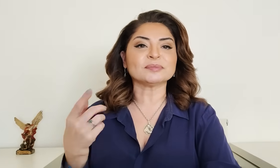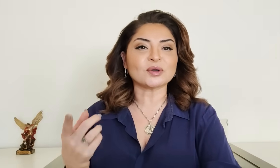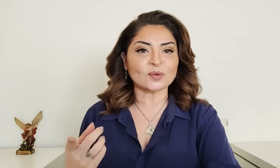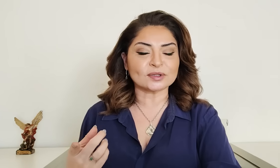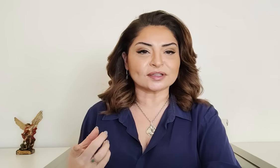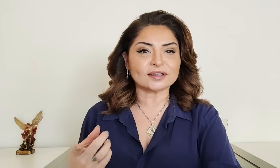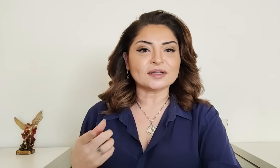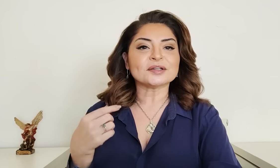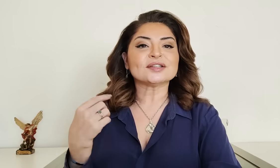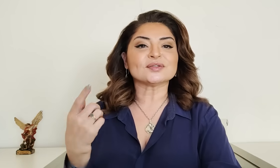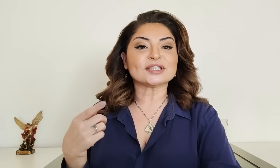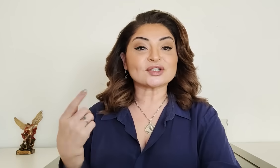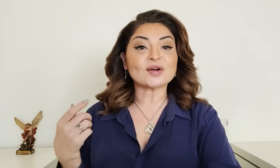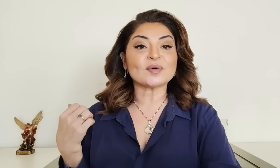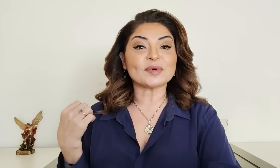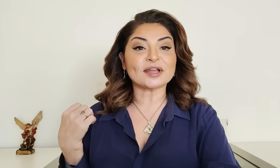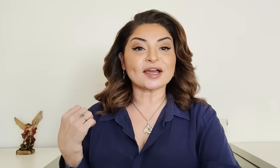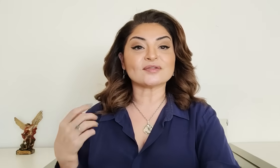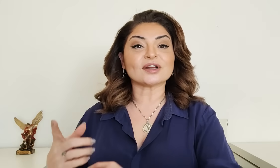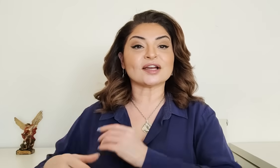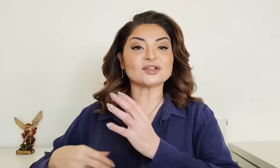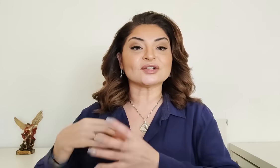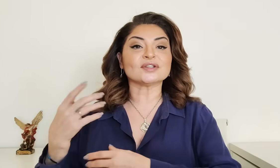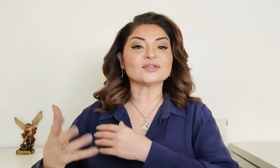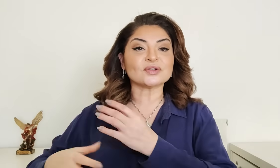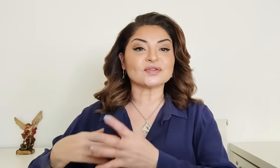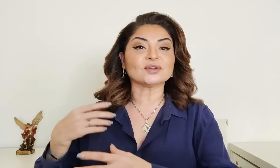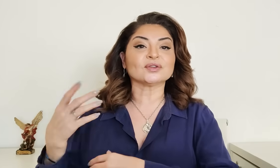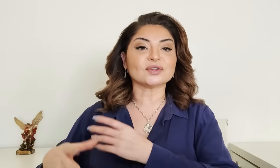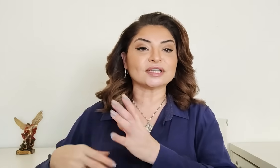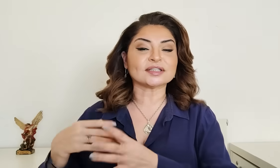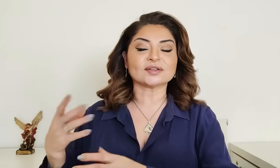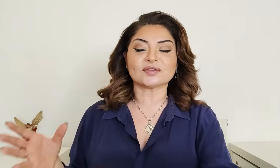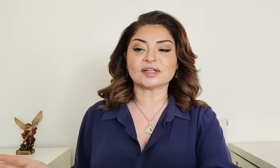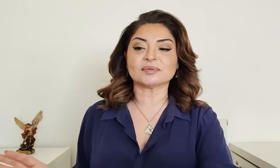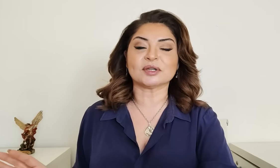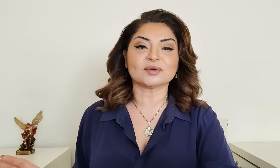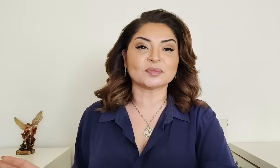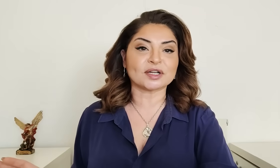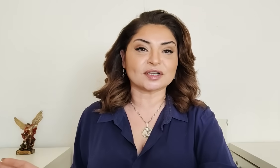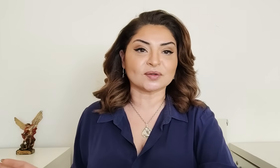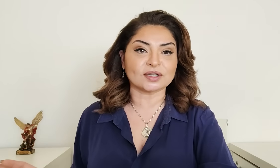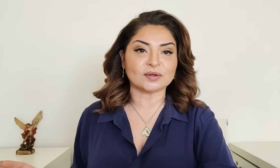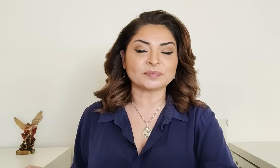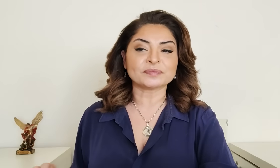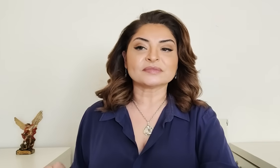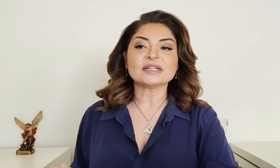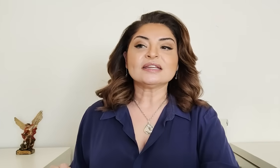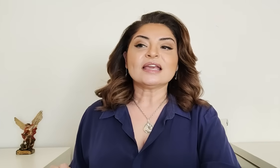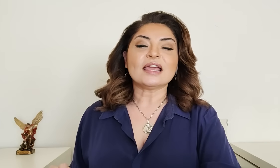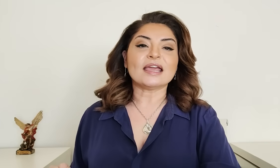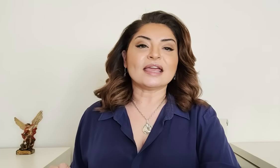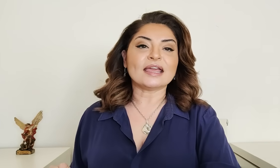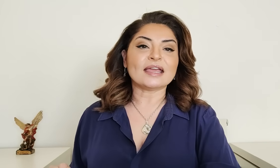época, aliás, me conta se vocês já acompanhavam narrativas e foi vendo toda essa novela do Maduro por aqui ou não.